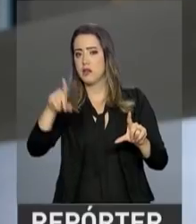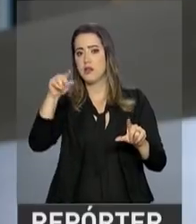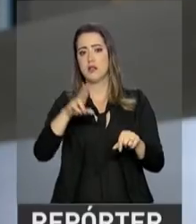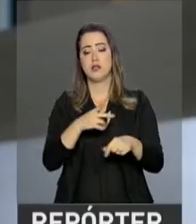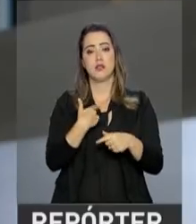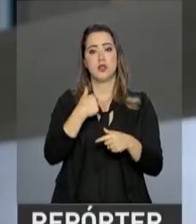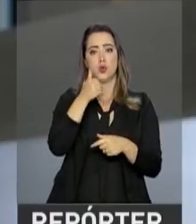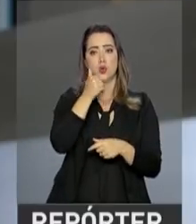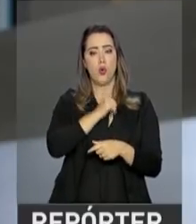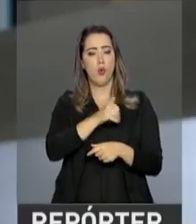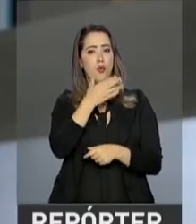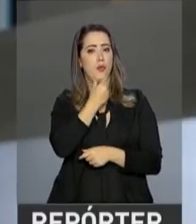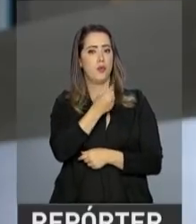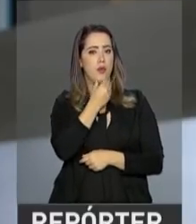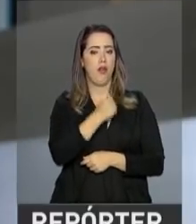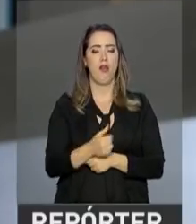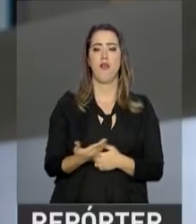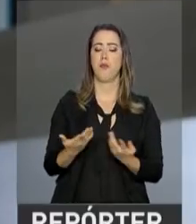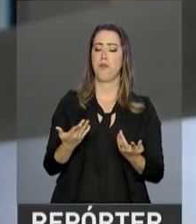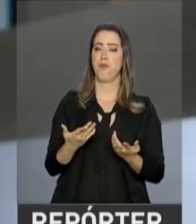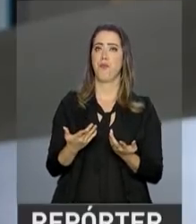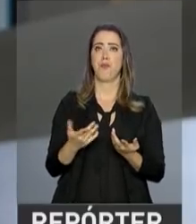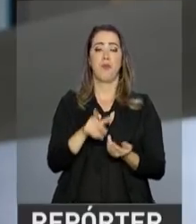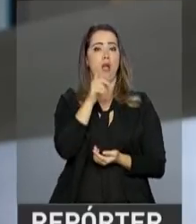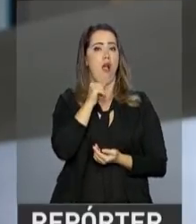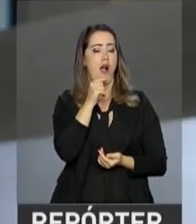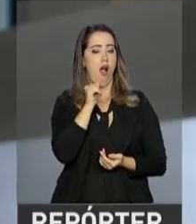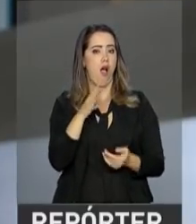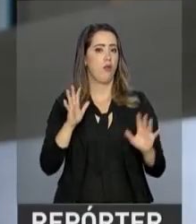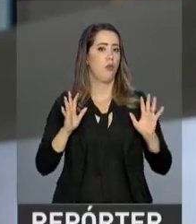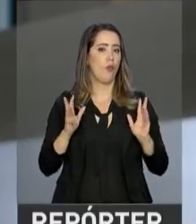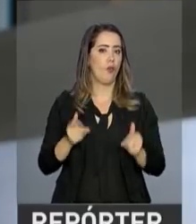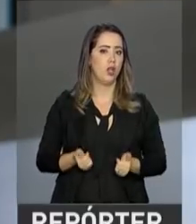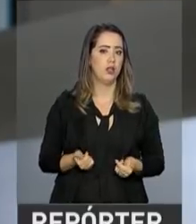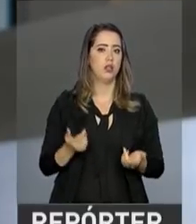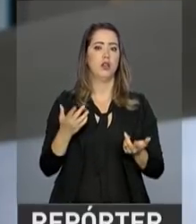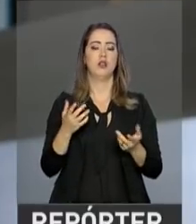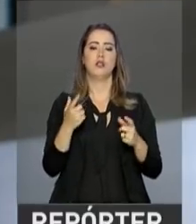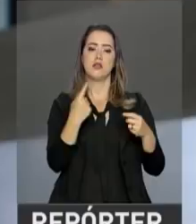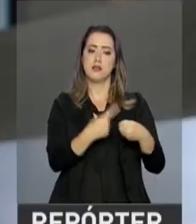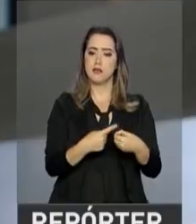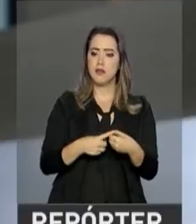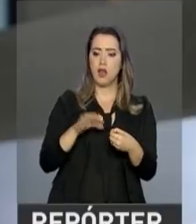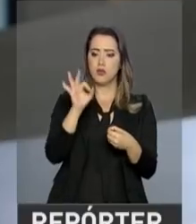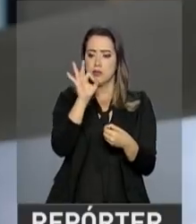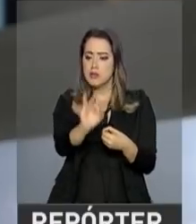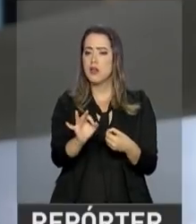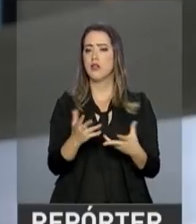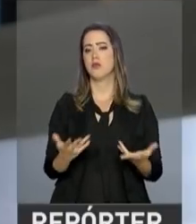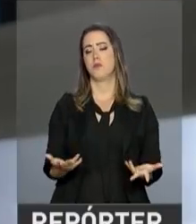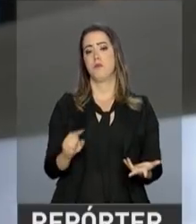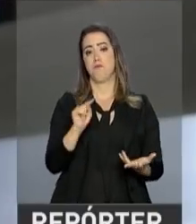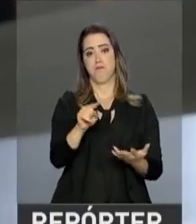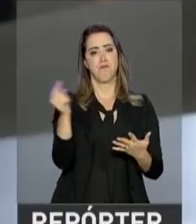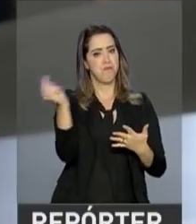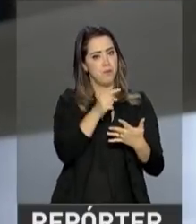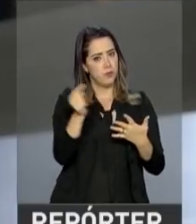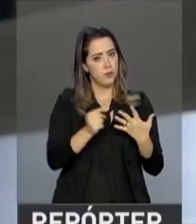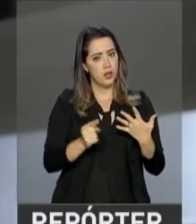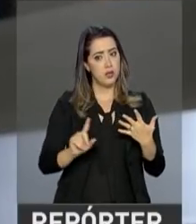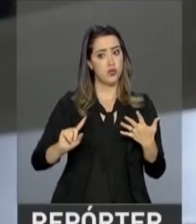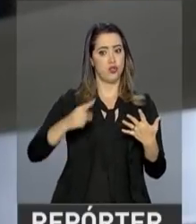corrupção água e saneamento nas cidades sustentáveis portanto eu disse é um conjunto de desafios